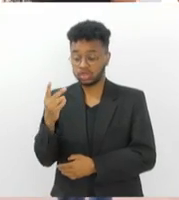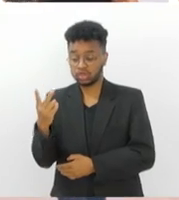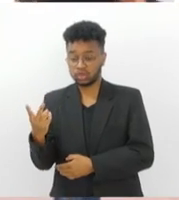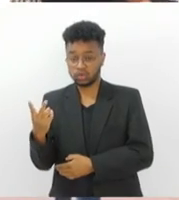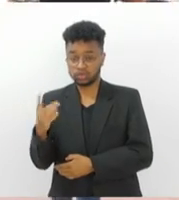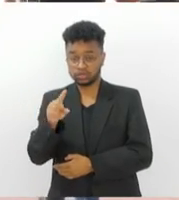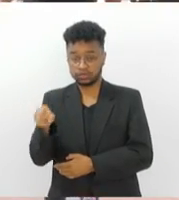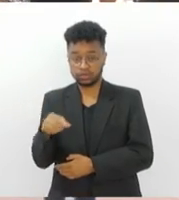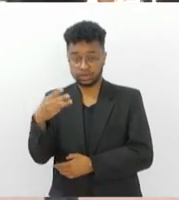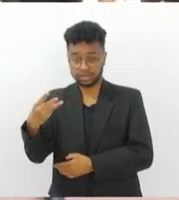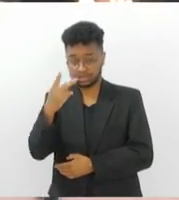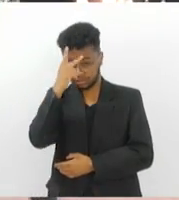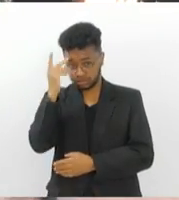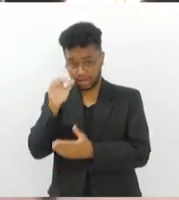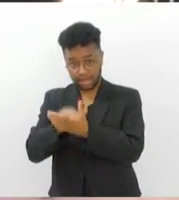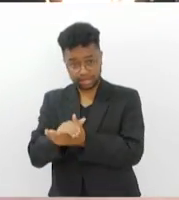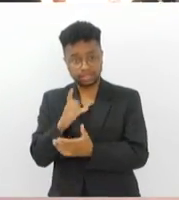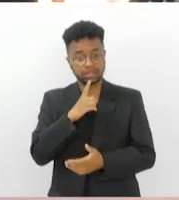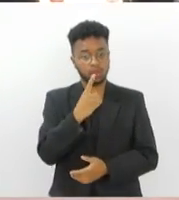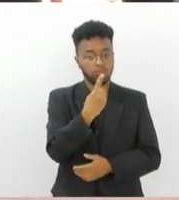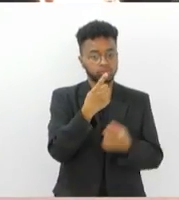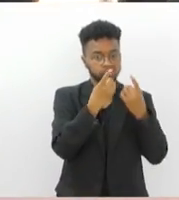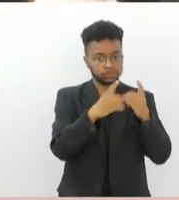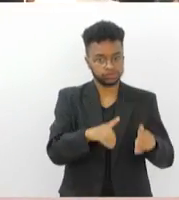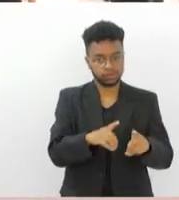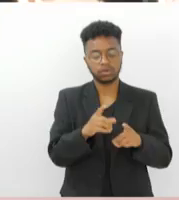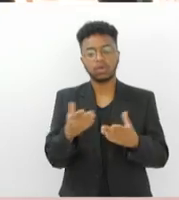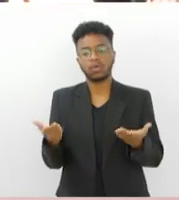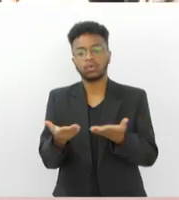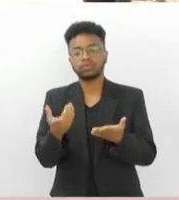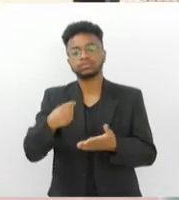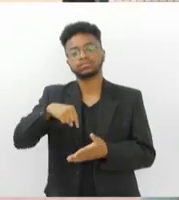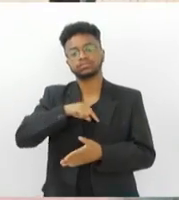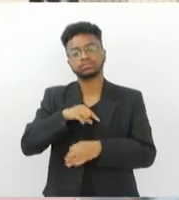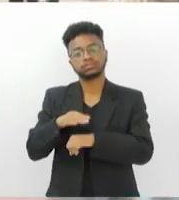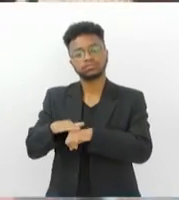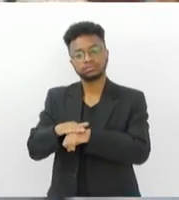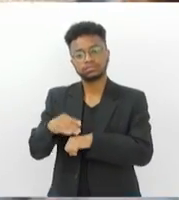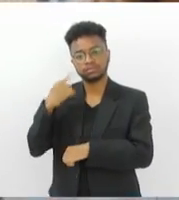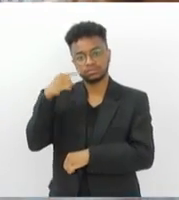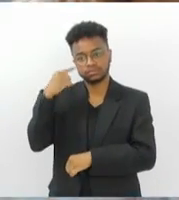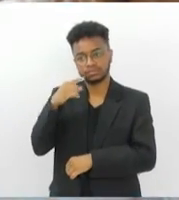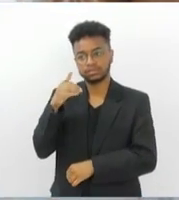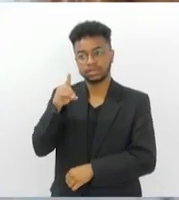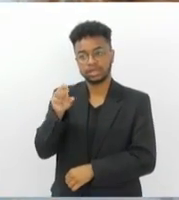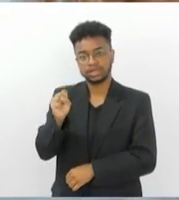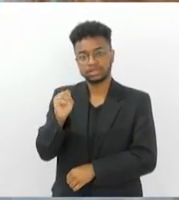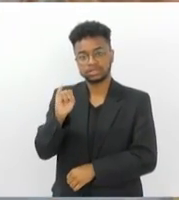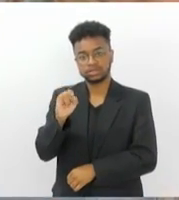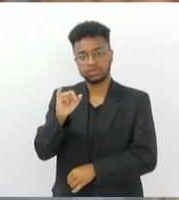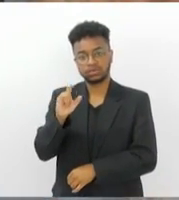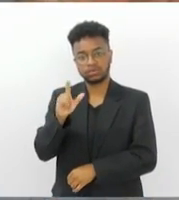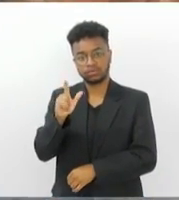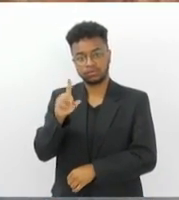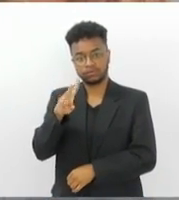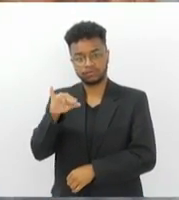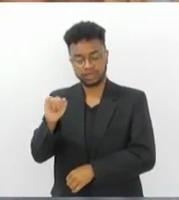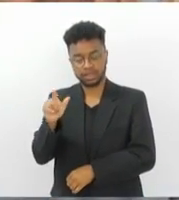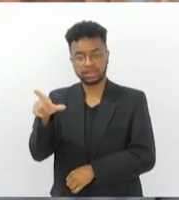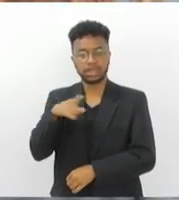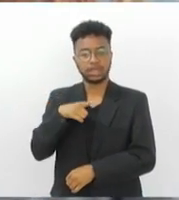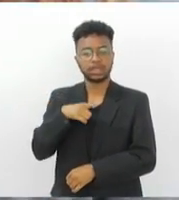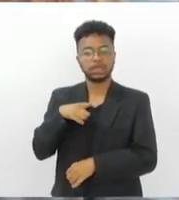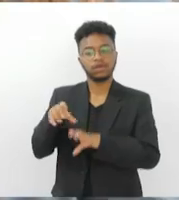2.3 casamentos nós vamos conversar hoje com a advogada a a dout Silvia drumon que é especialista em direito de família e